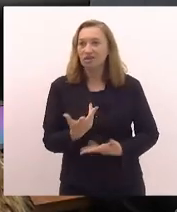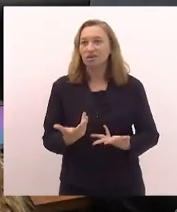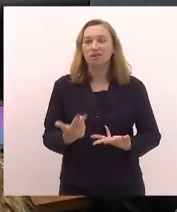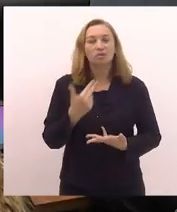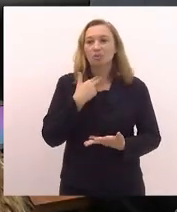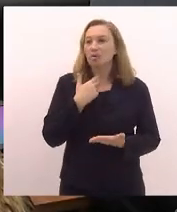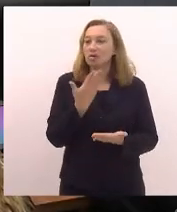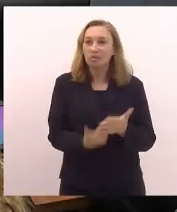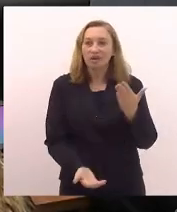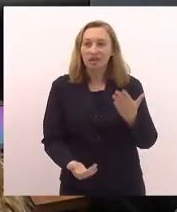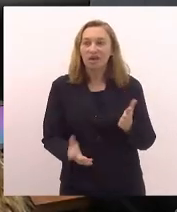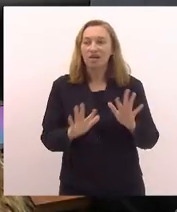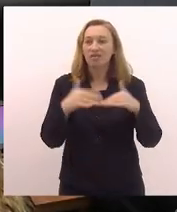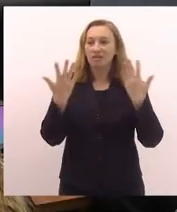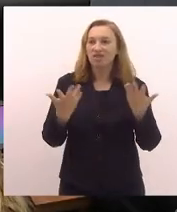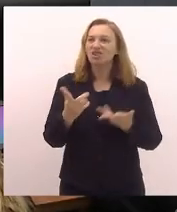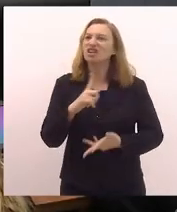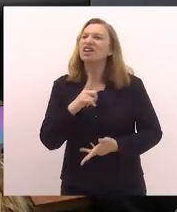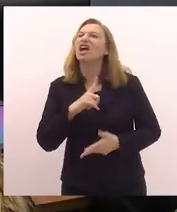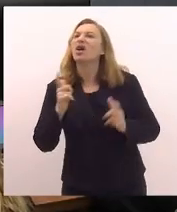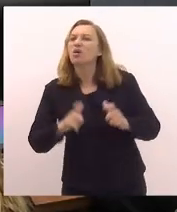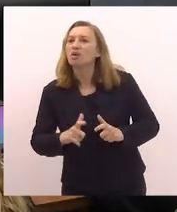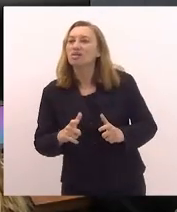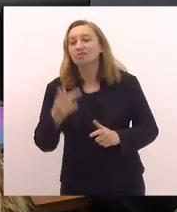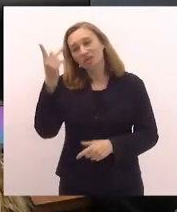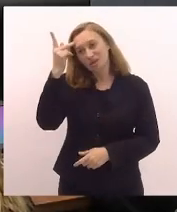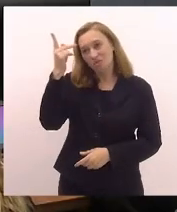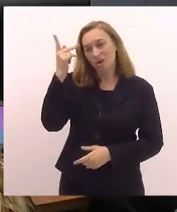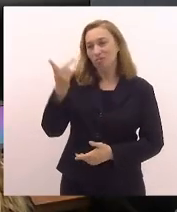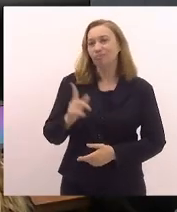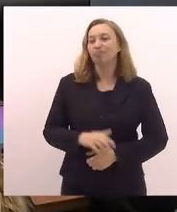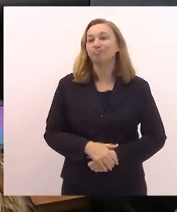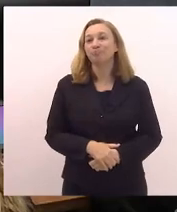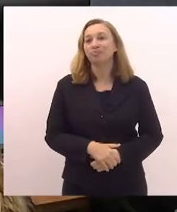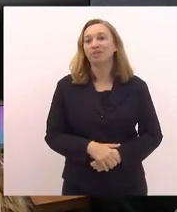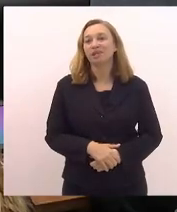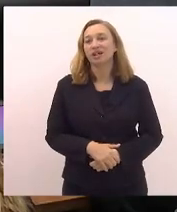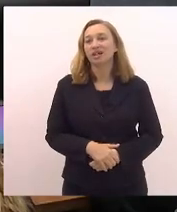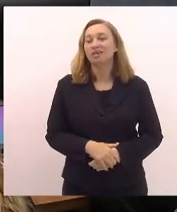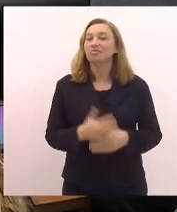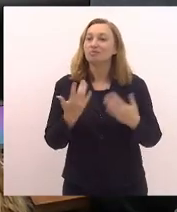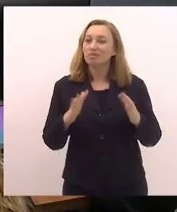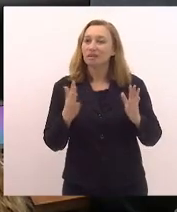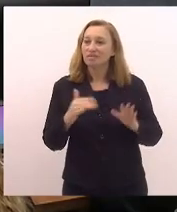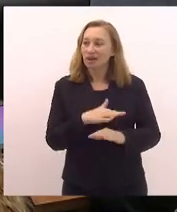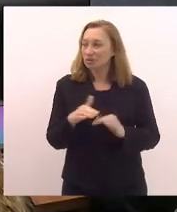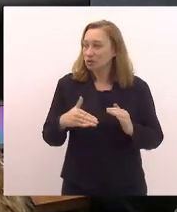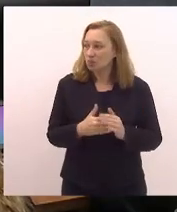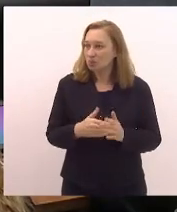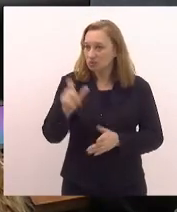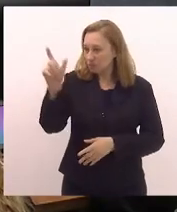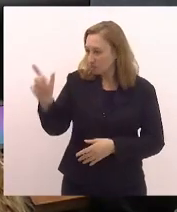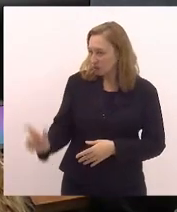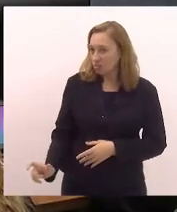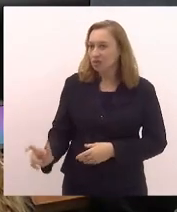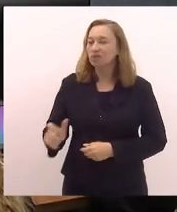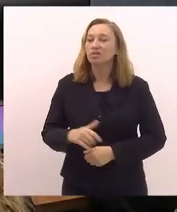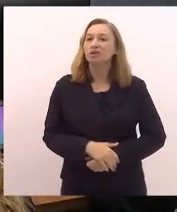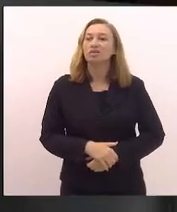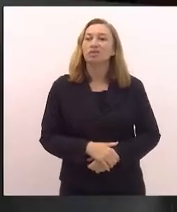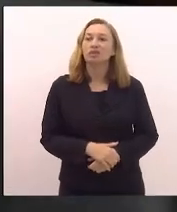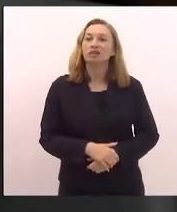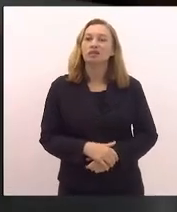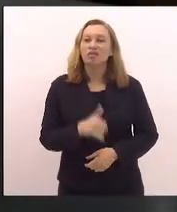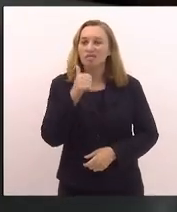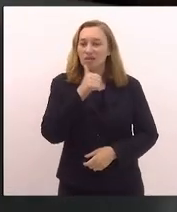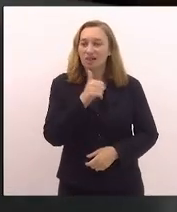senhora perder o evento que a senhora tem. Aonde é, tia Ju? São Paulo. Em São Paulo. Queria cumprimentar a todos na sua pessoa. Uma